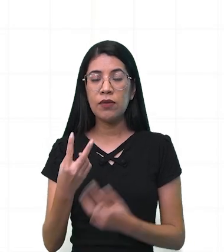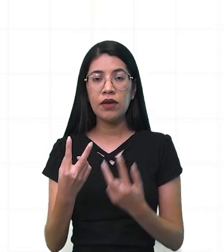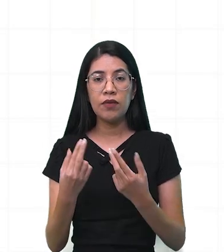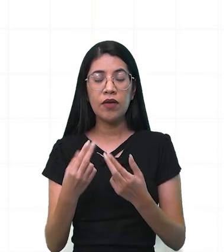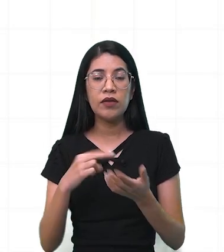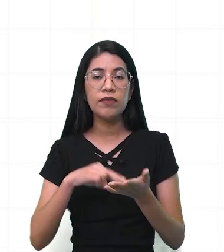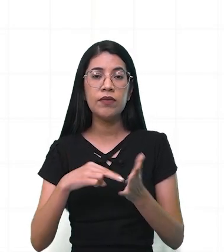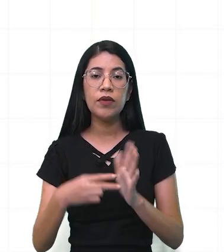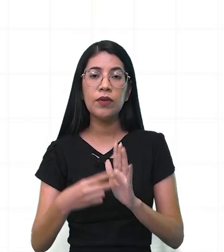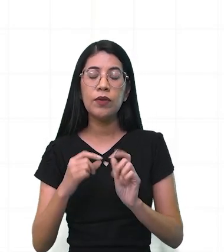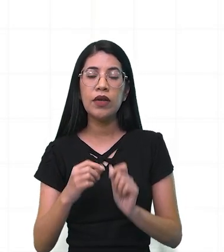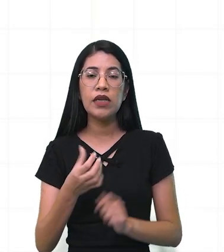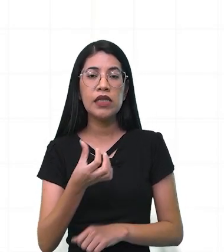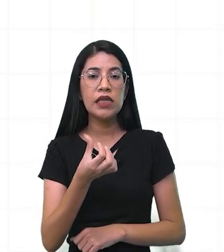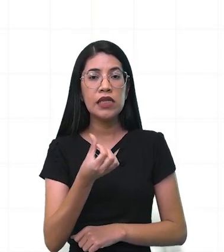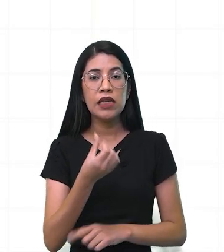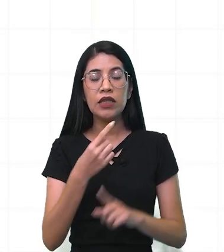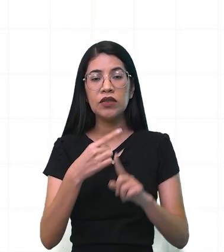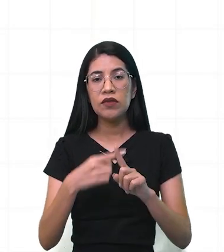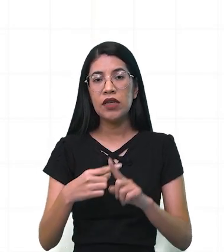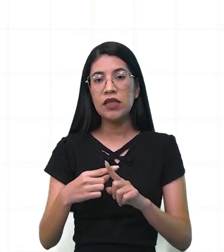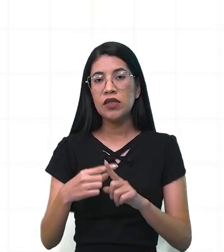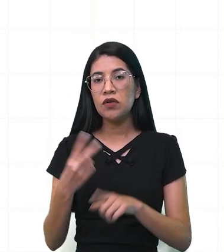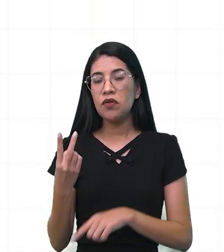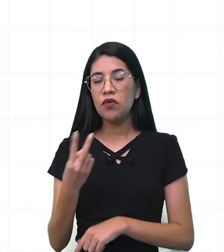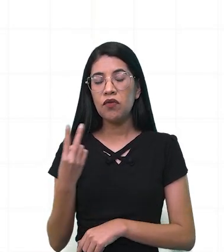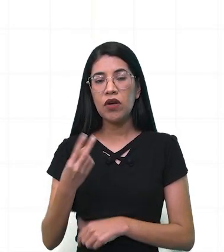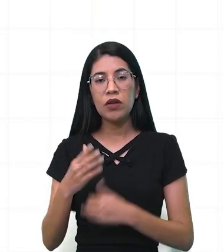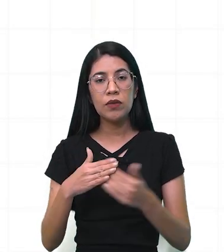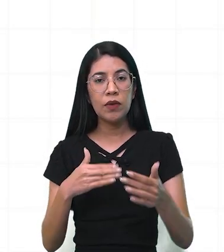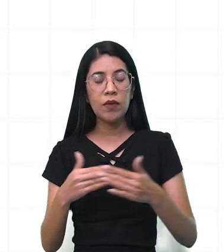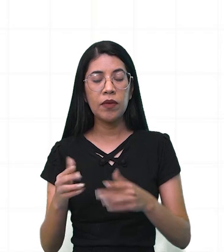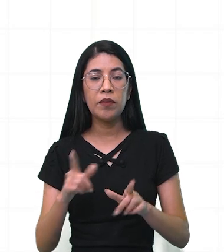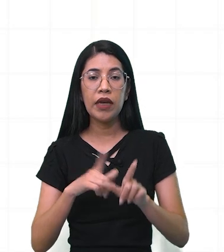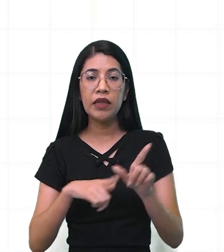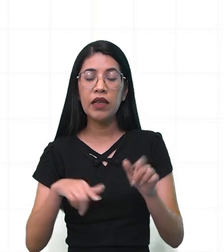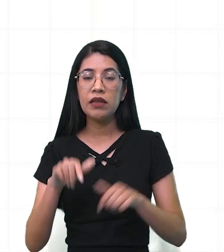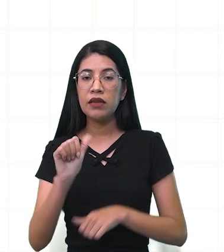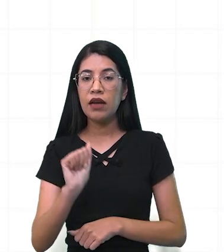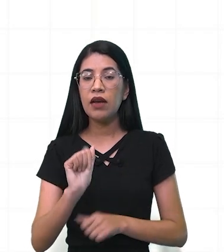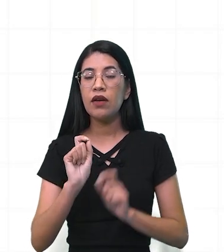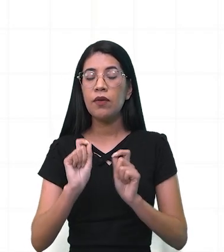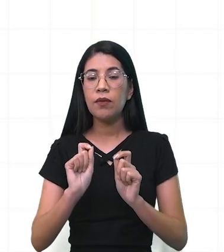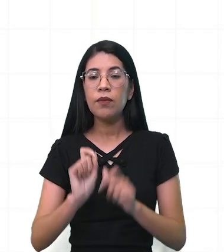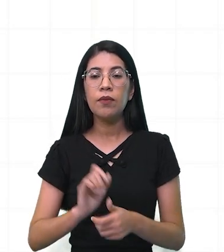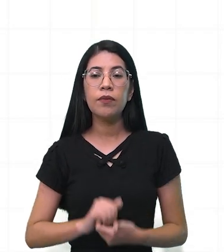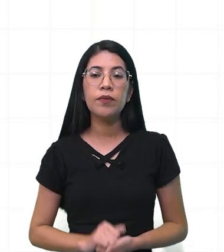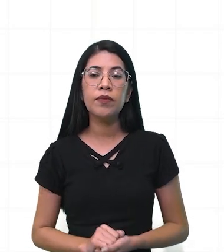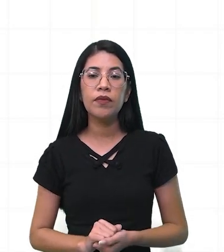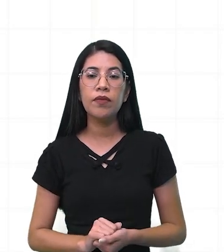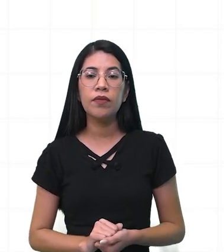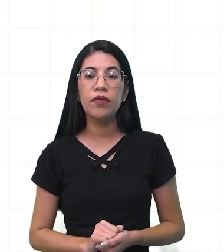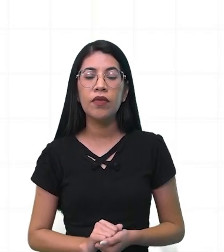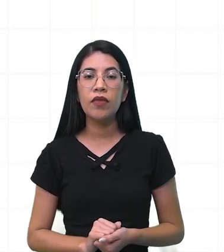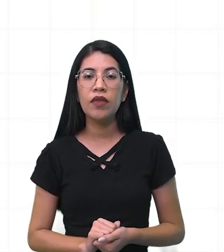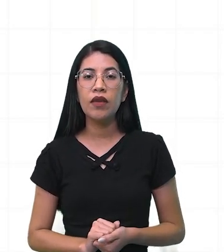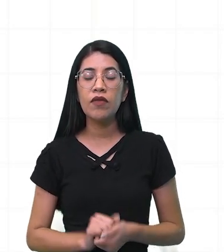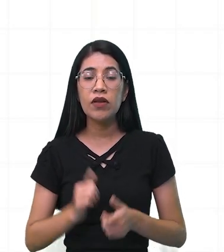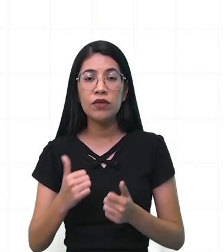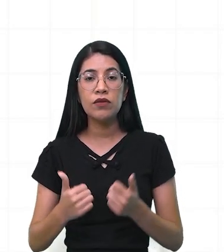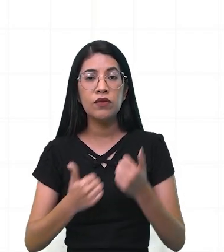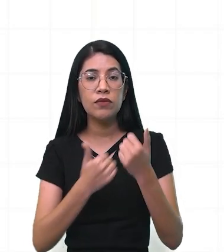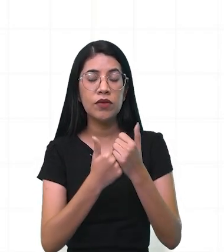vezes um determinado valor. Que na letra A, ele pediu para chamar esse valor de quem? De